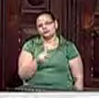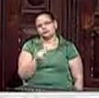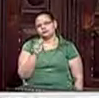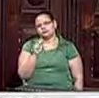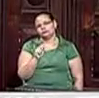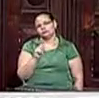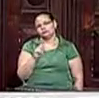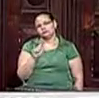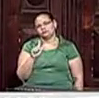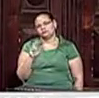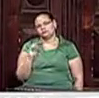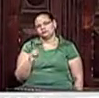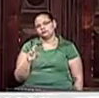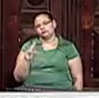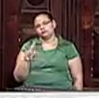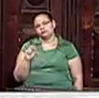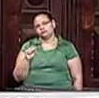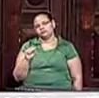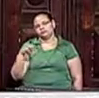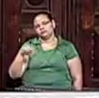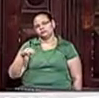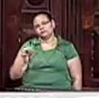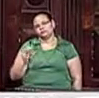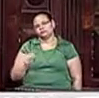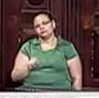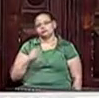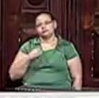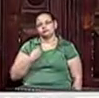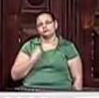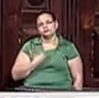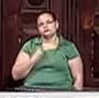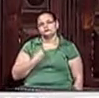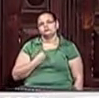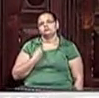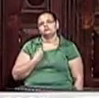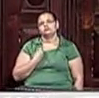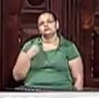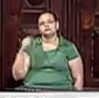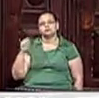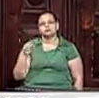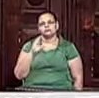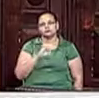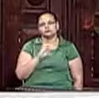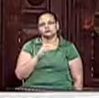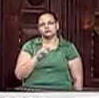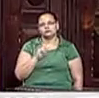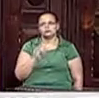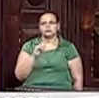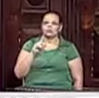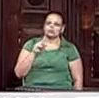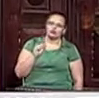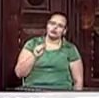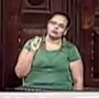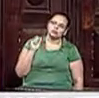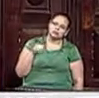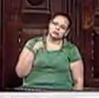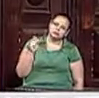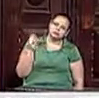Ramos participou, e fomos ali naquela CPI, dia sim, dia não,